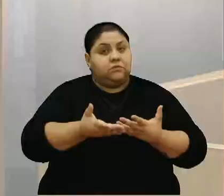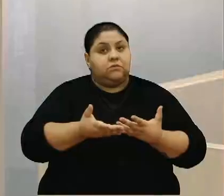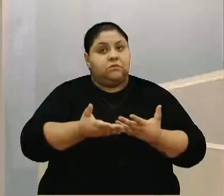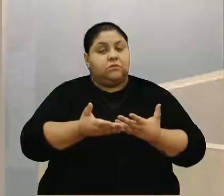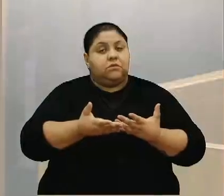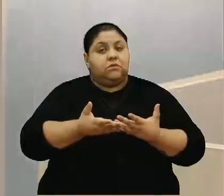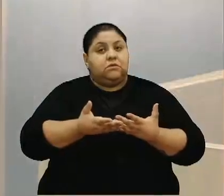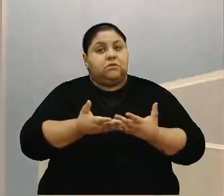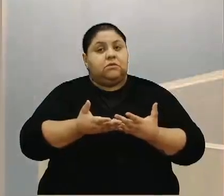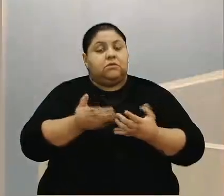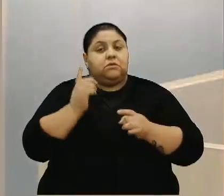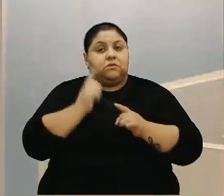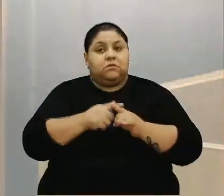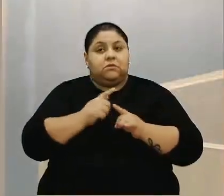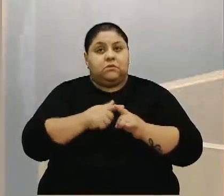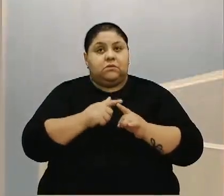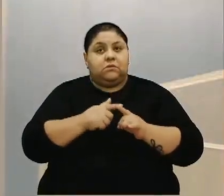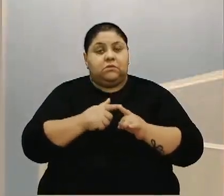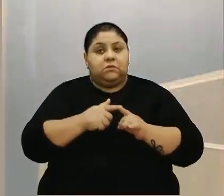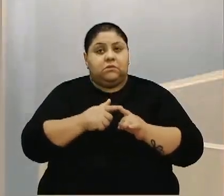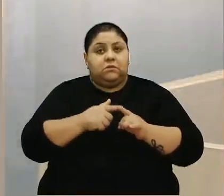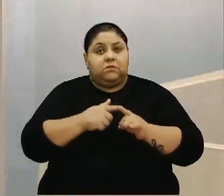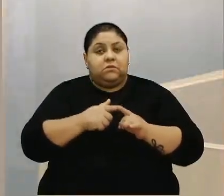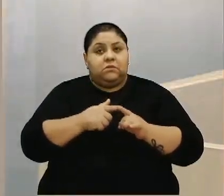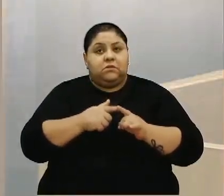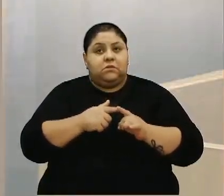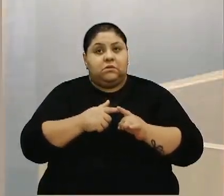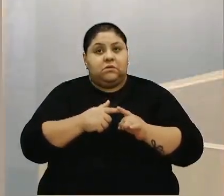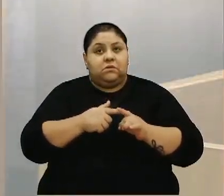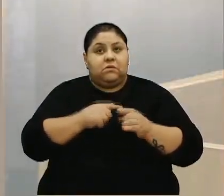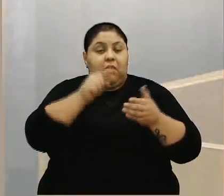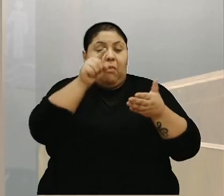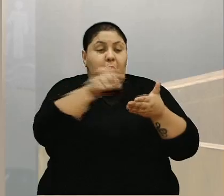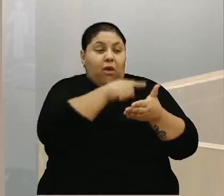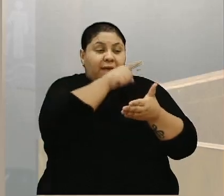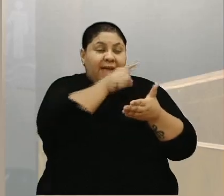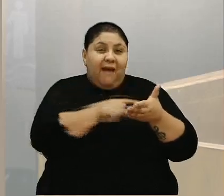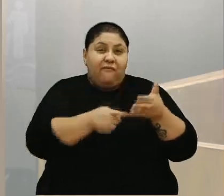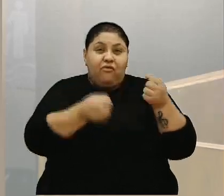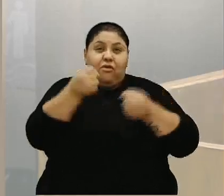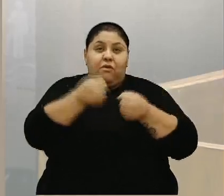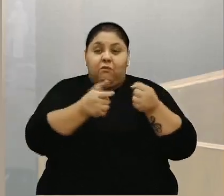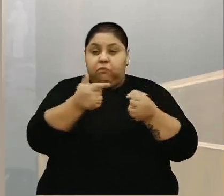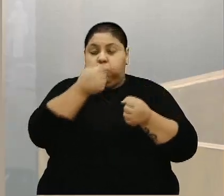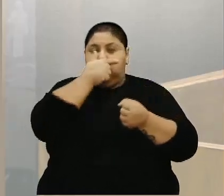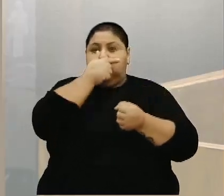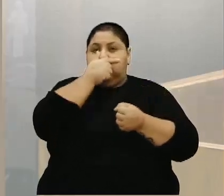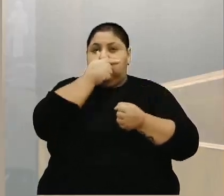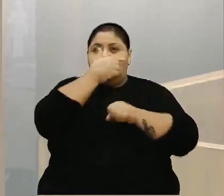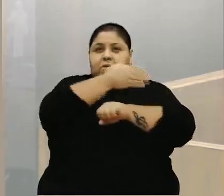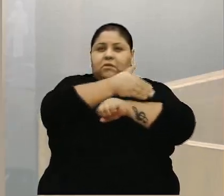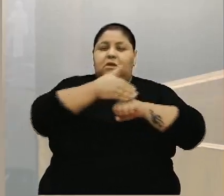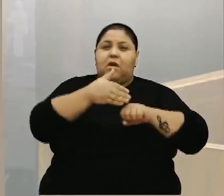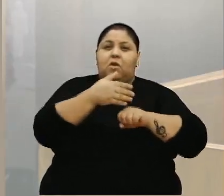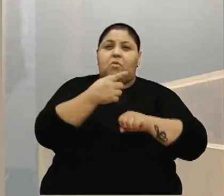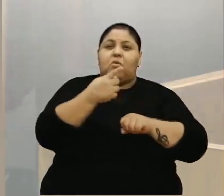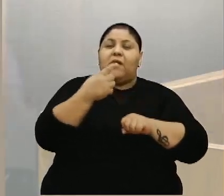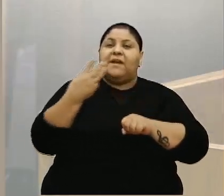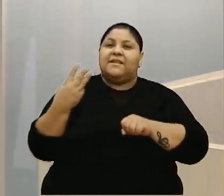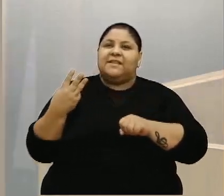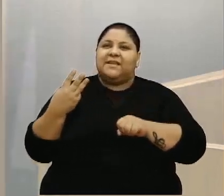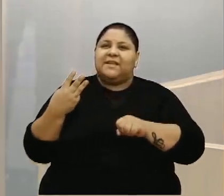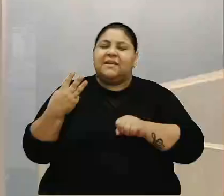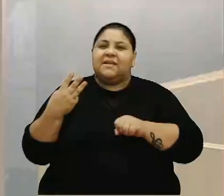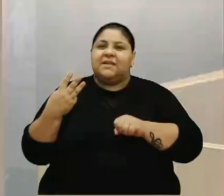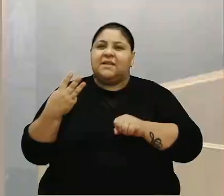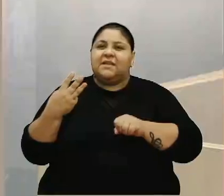carros, porque vinha trazer congestionamento no trânsito, até ali na Rua 13, essa rua que faz parte ali, que